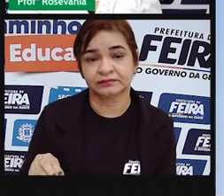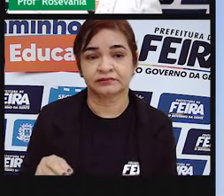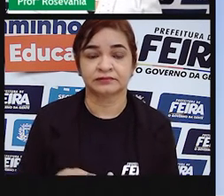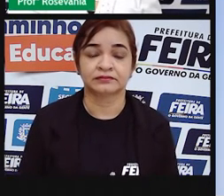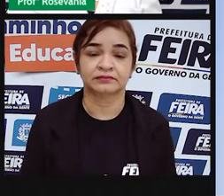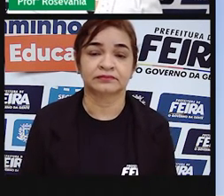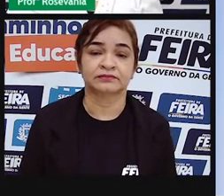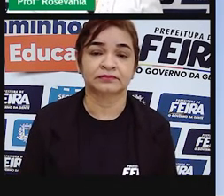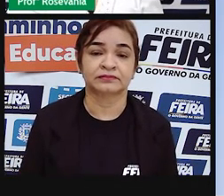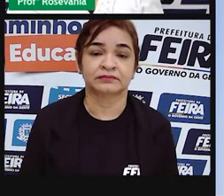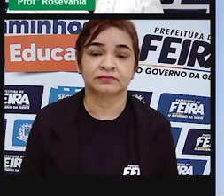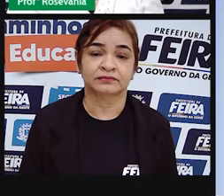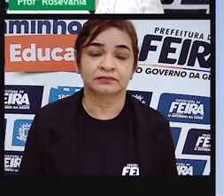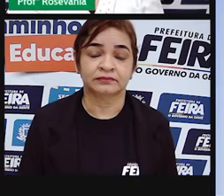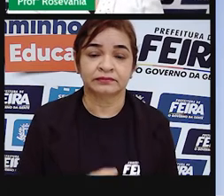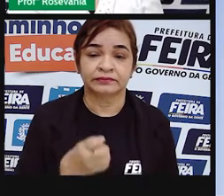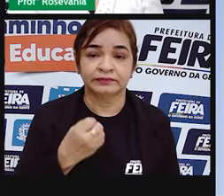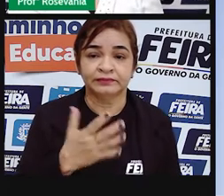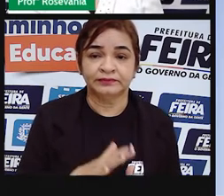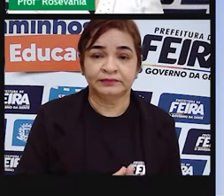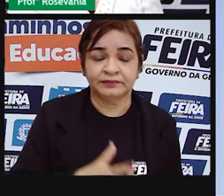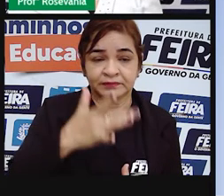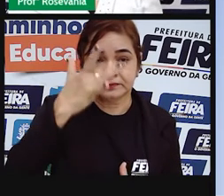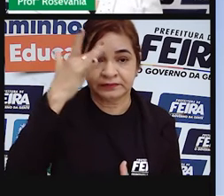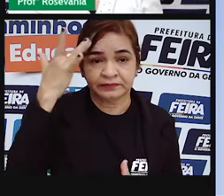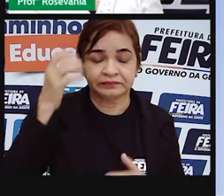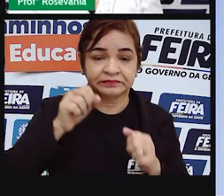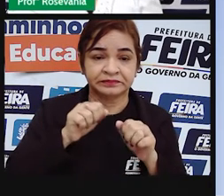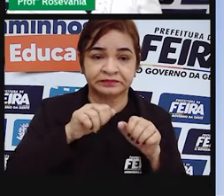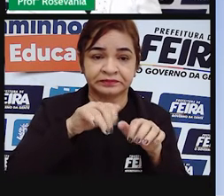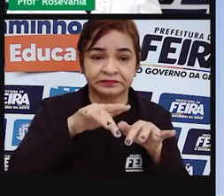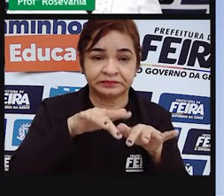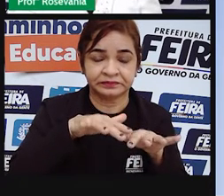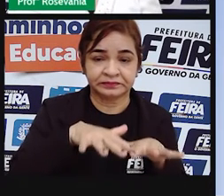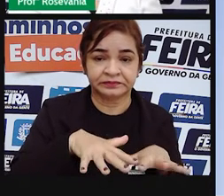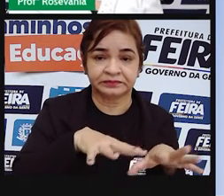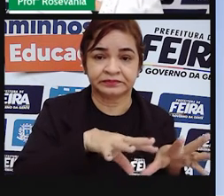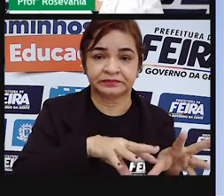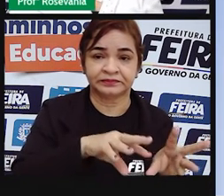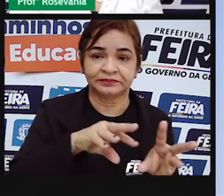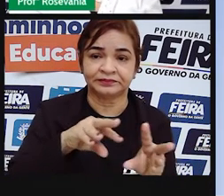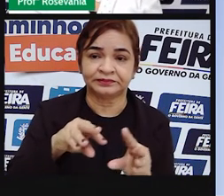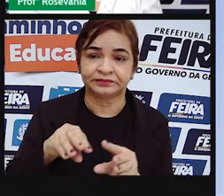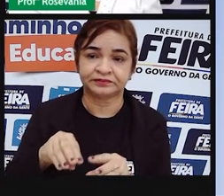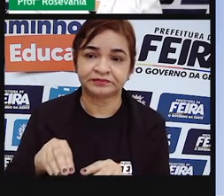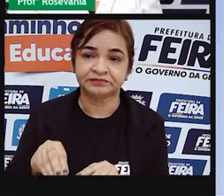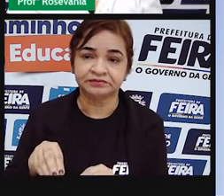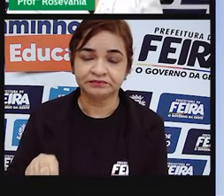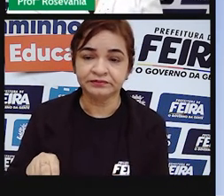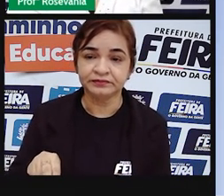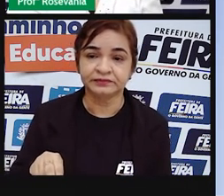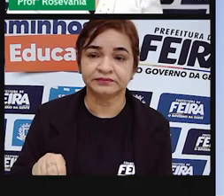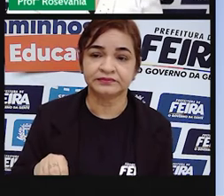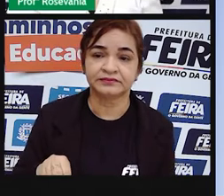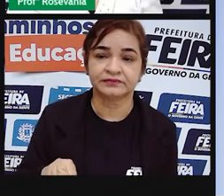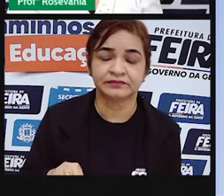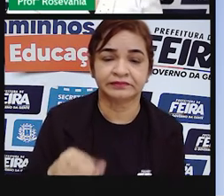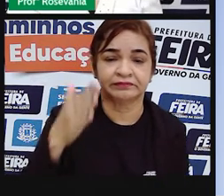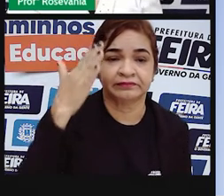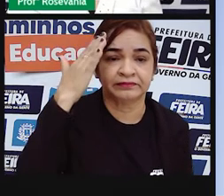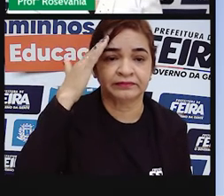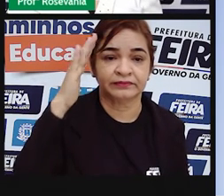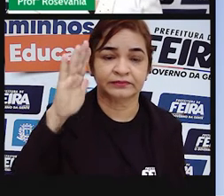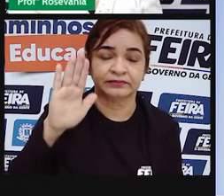migra. Bom, fluxos migratórios, década de 1940 a 1960. Eu não sei